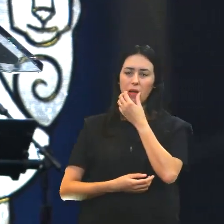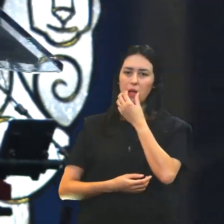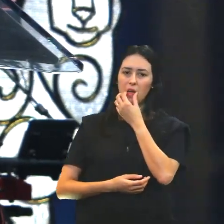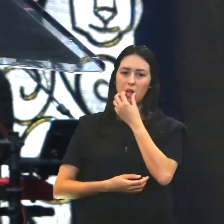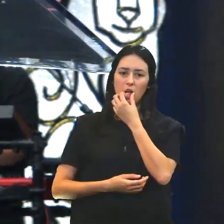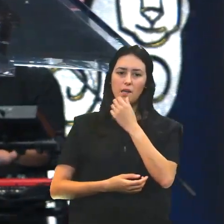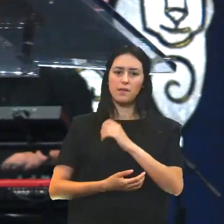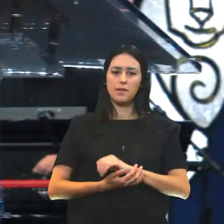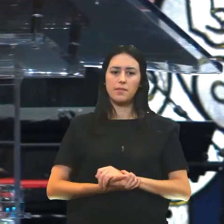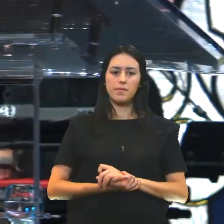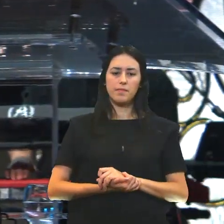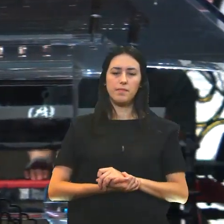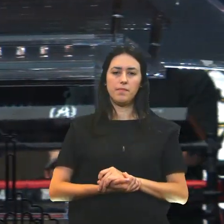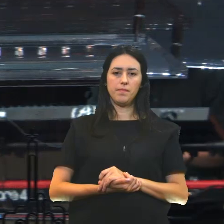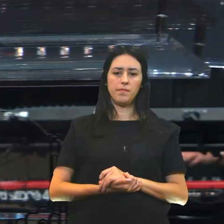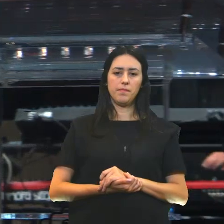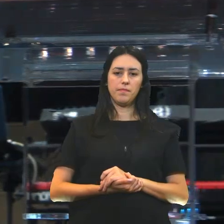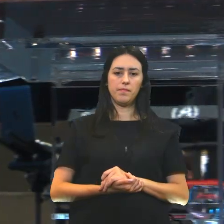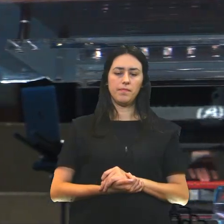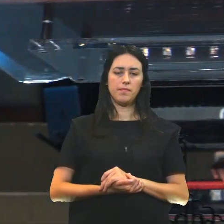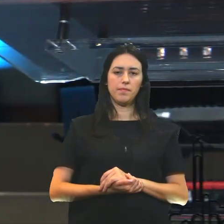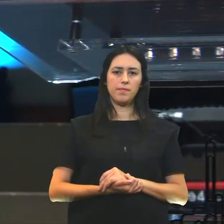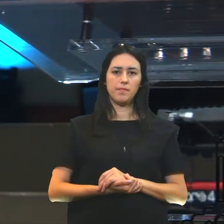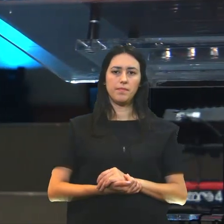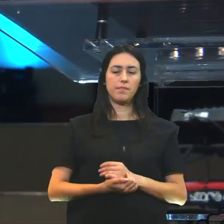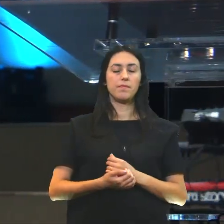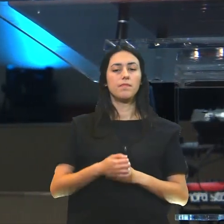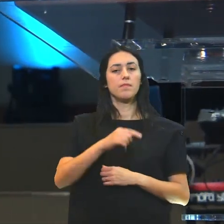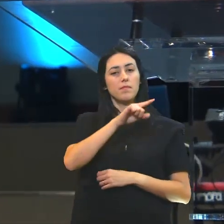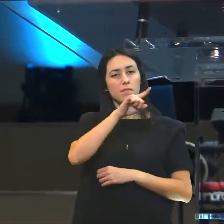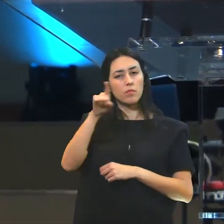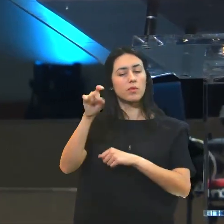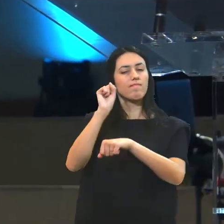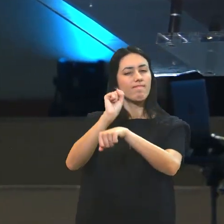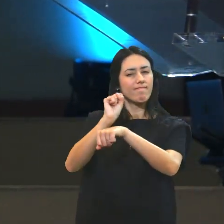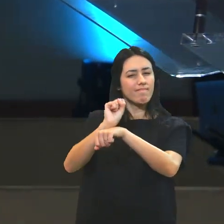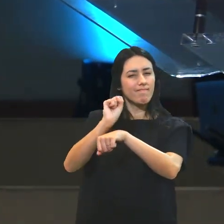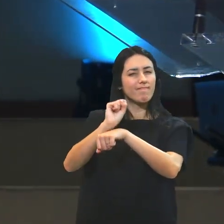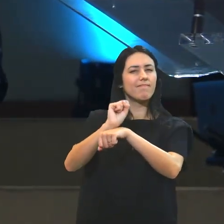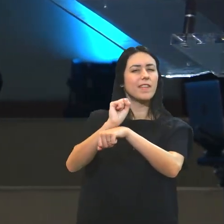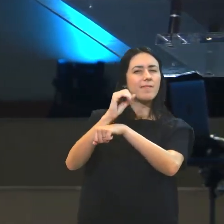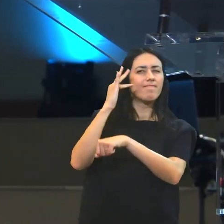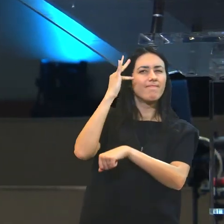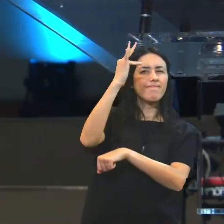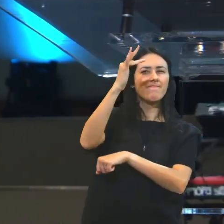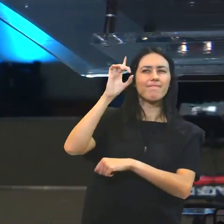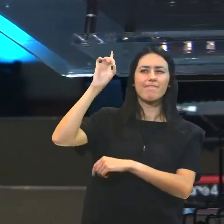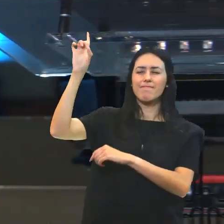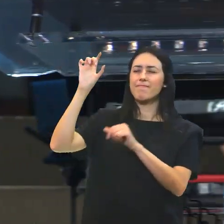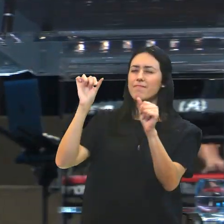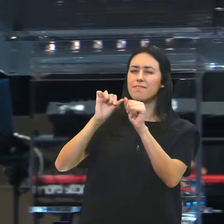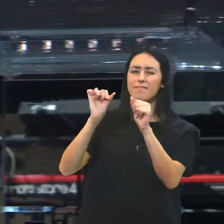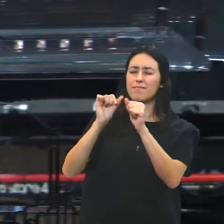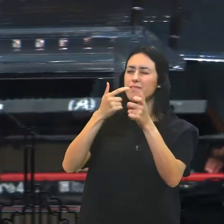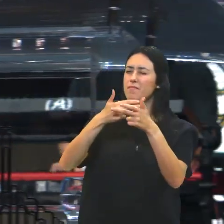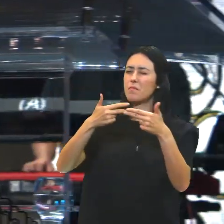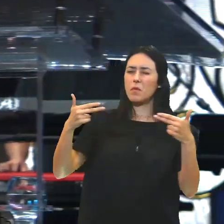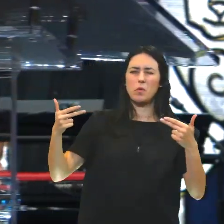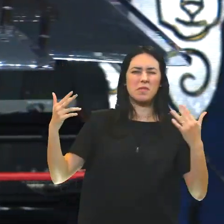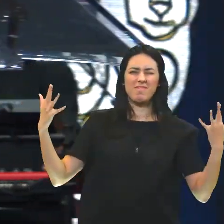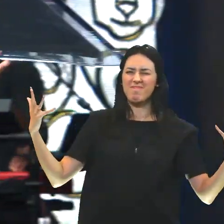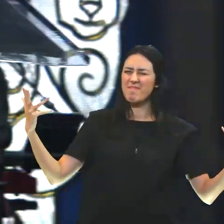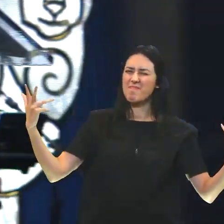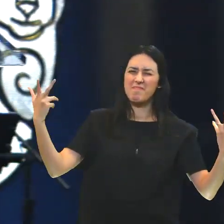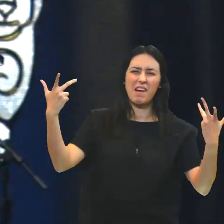espere pelo imponderável de Deus. Sim, Deus pode fazer